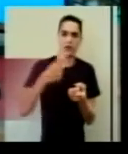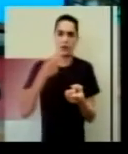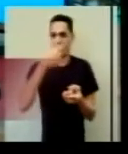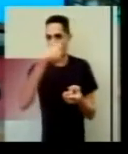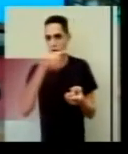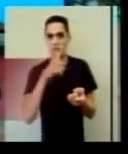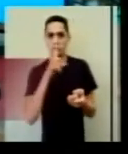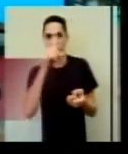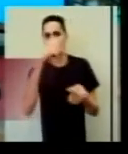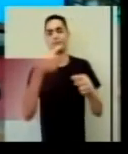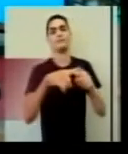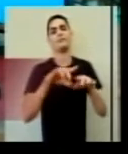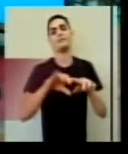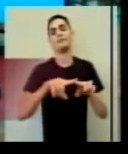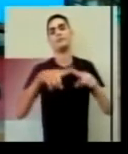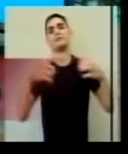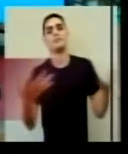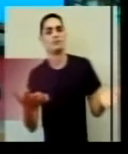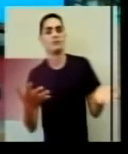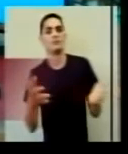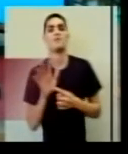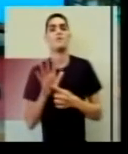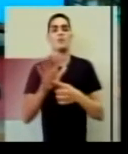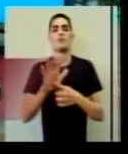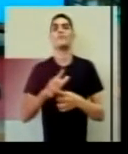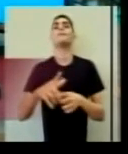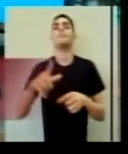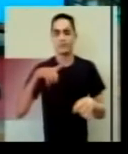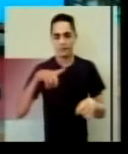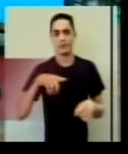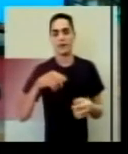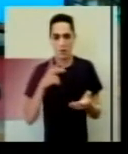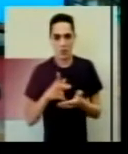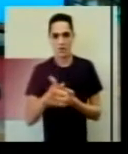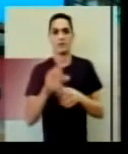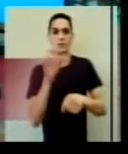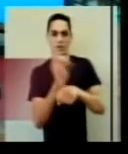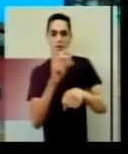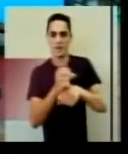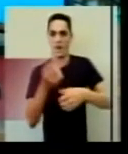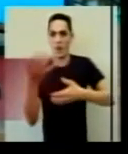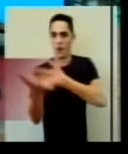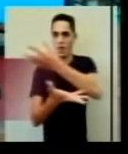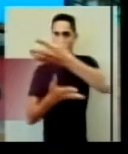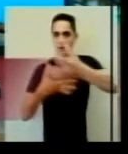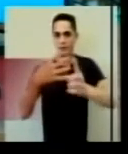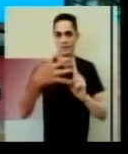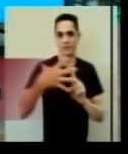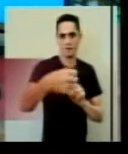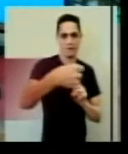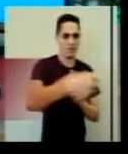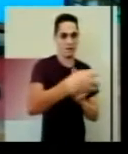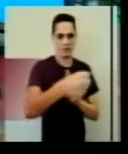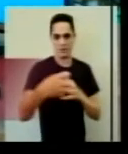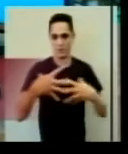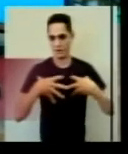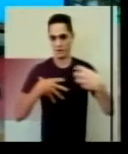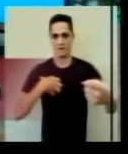nessa semana ainda cai um pouco com a vinda de outros exames. Mas está girando nisso. Isso quer dizer para a gente que